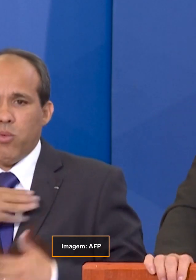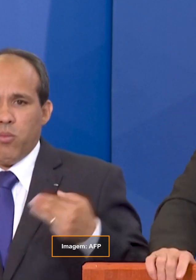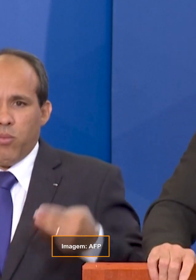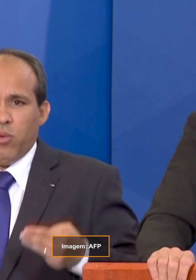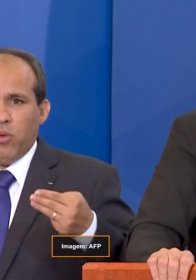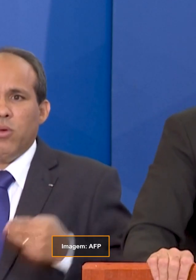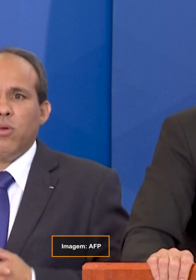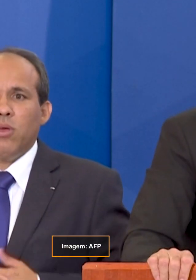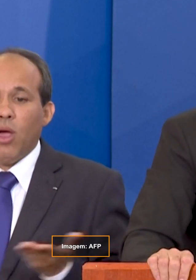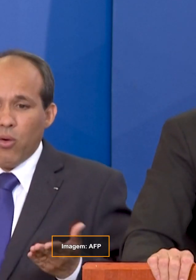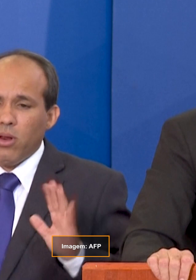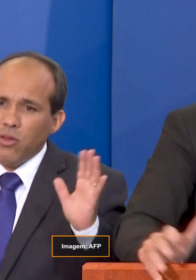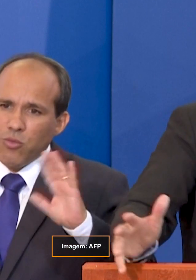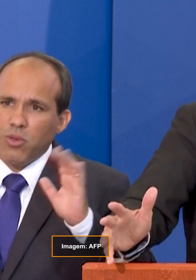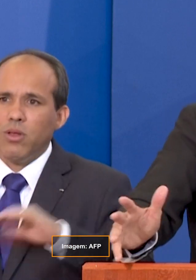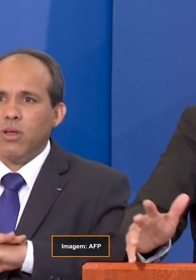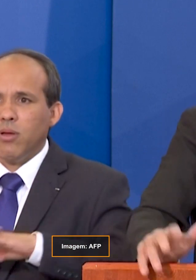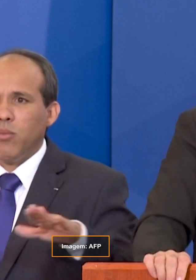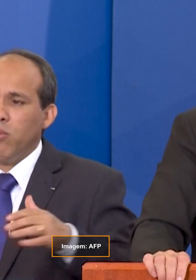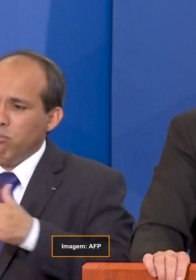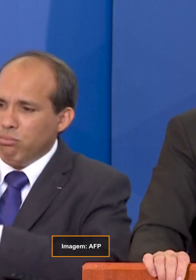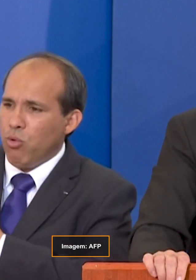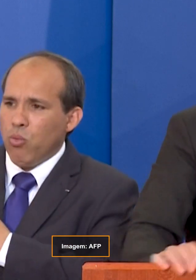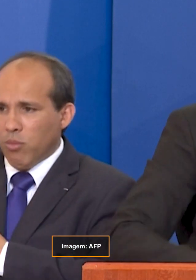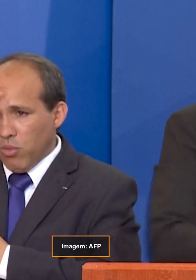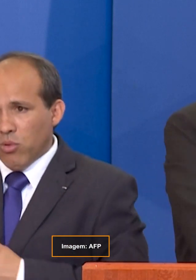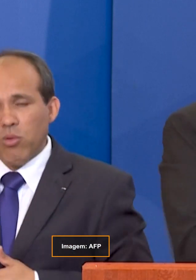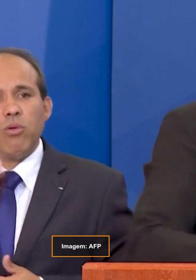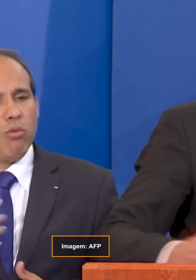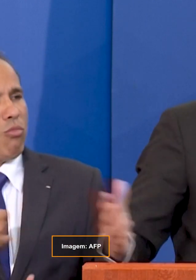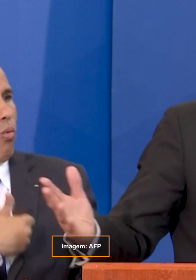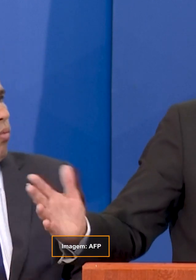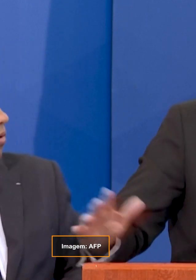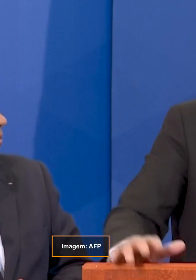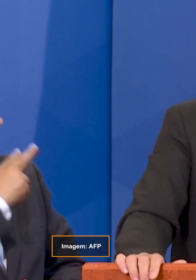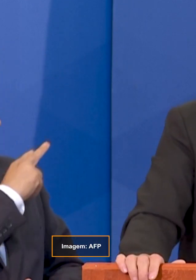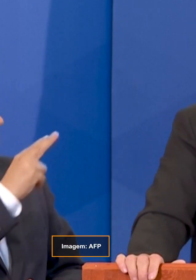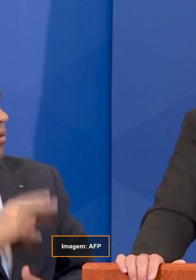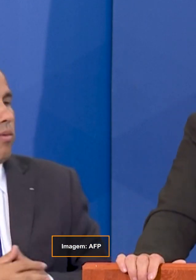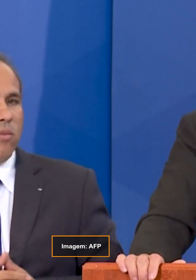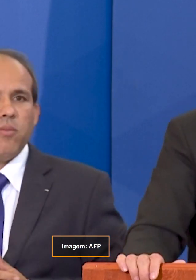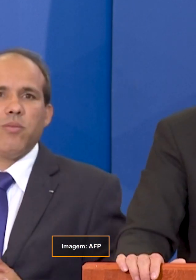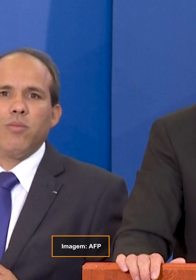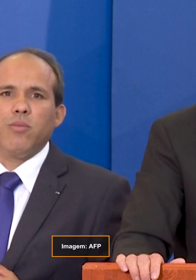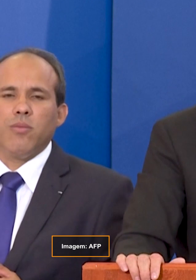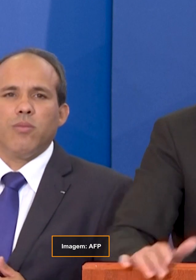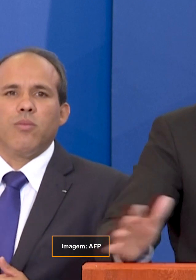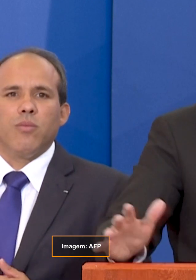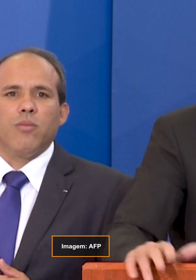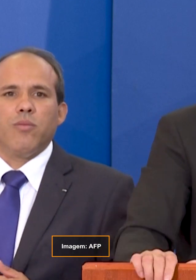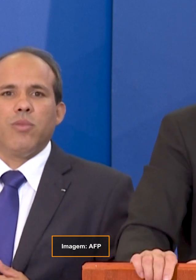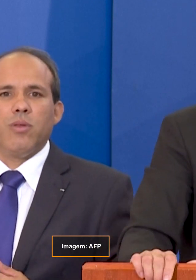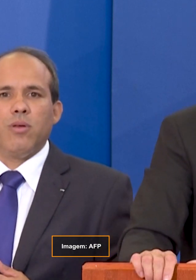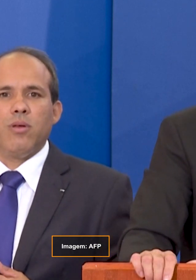Estado, acabou virando uma suposta prova de acusação para o ex-presidente Jair Bolsonaro. Neste vídeo, você